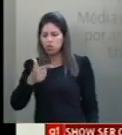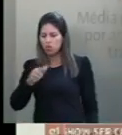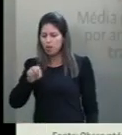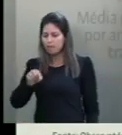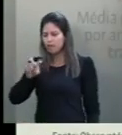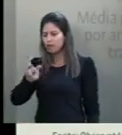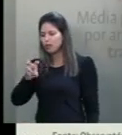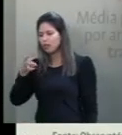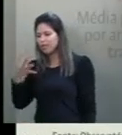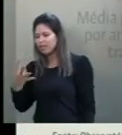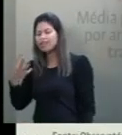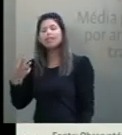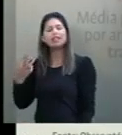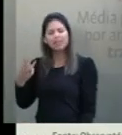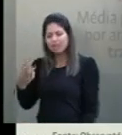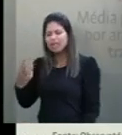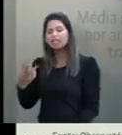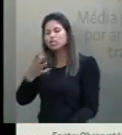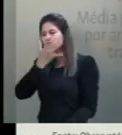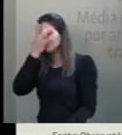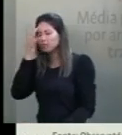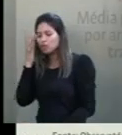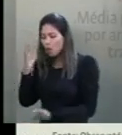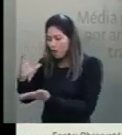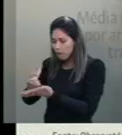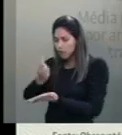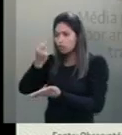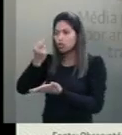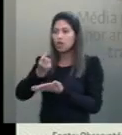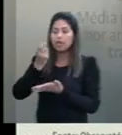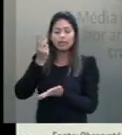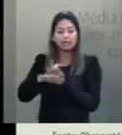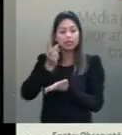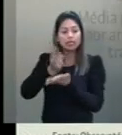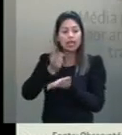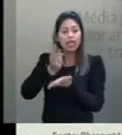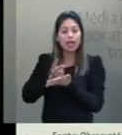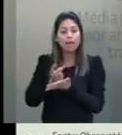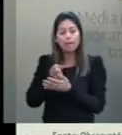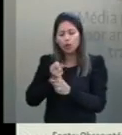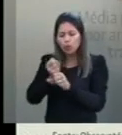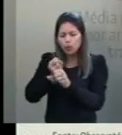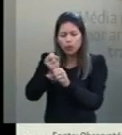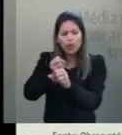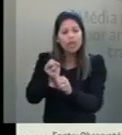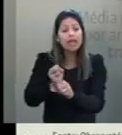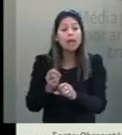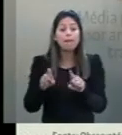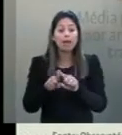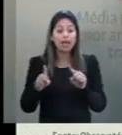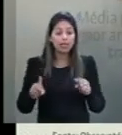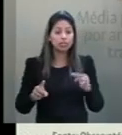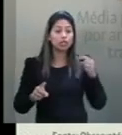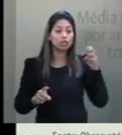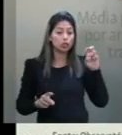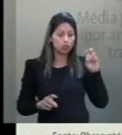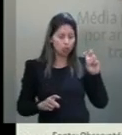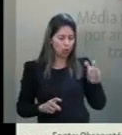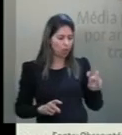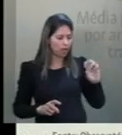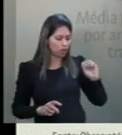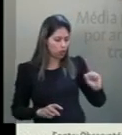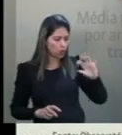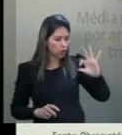2.053 pessoas são resgatadas todo ano em condições de trabalho escravo. 58% são pretos ou